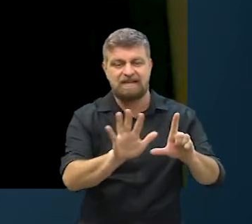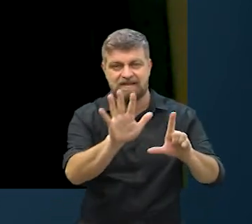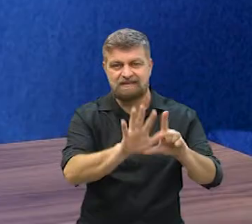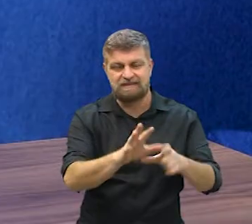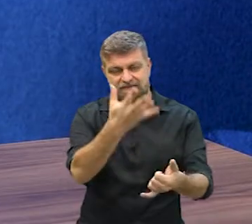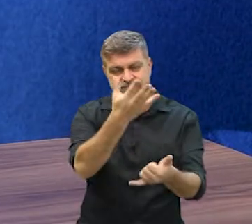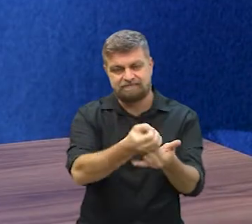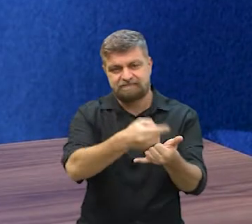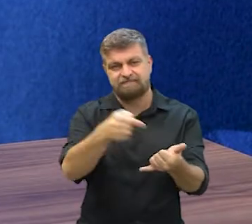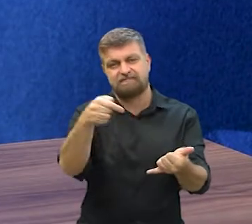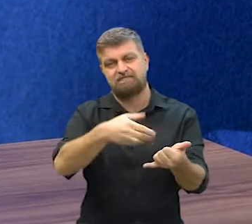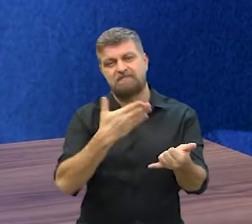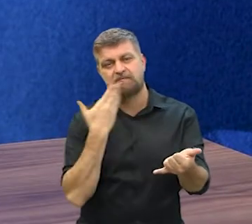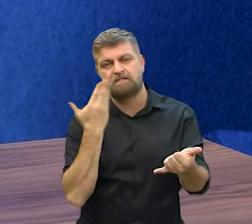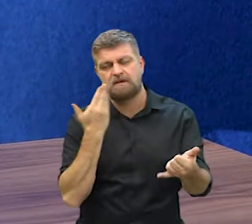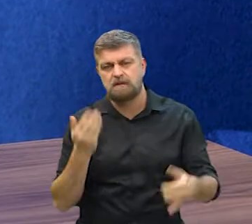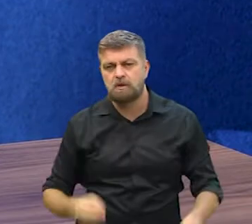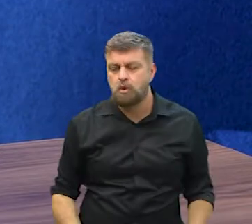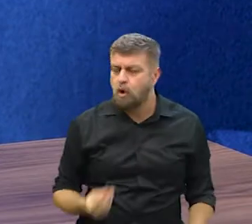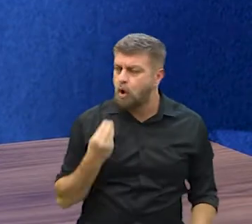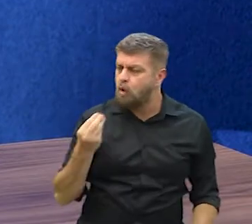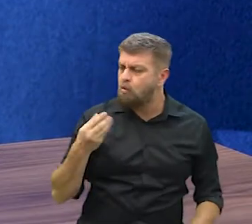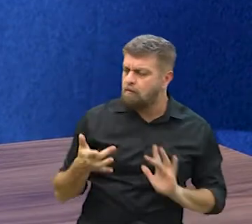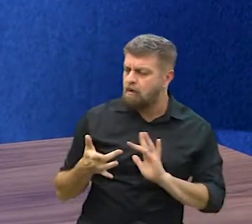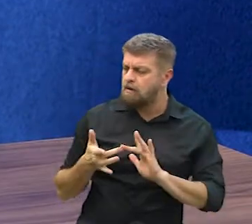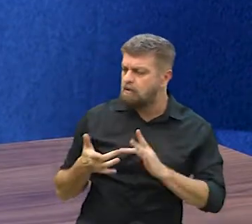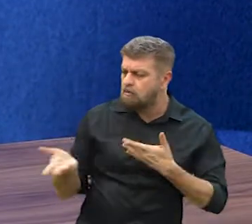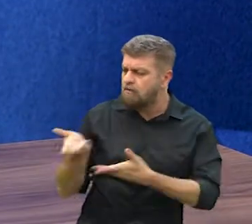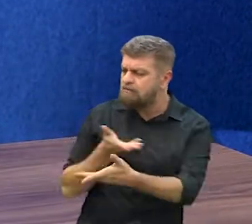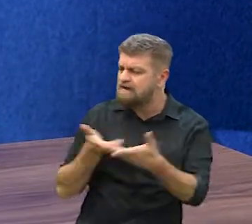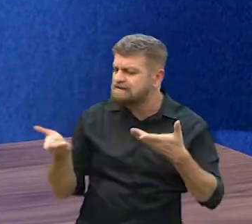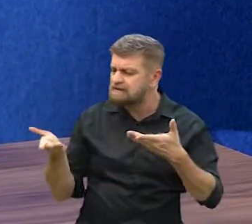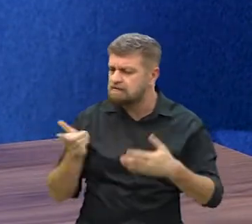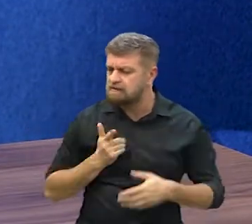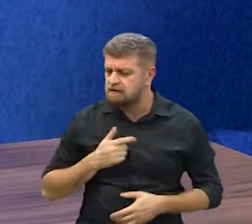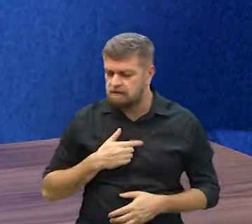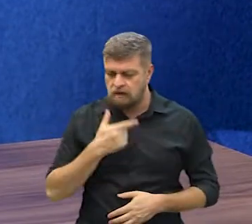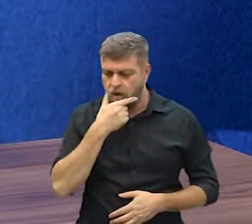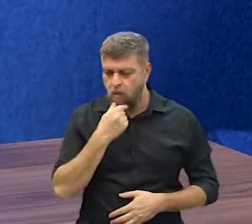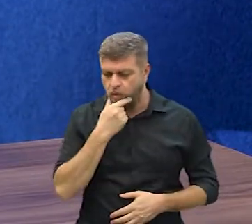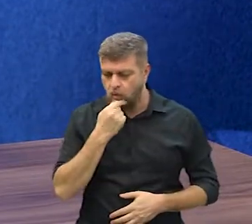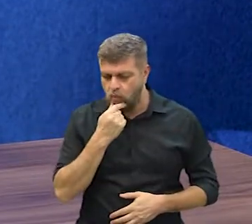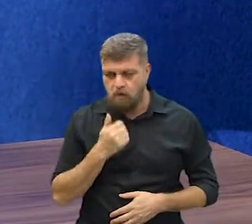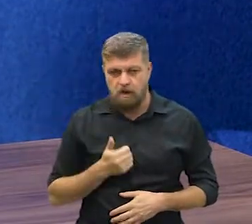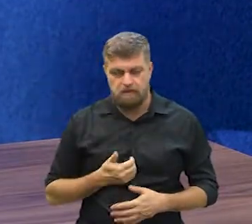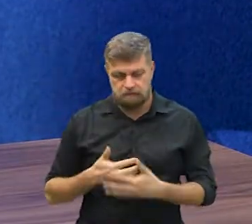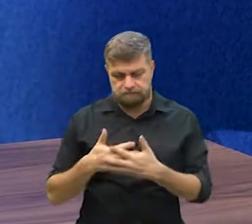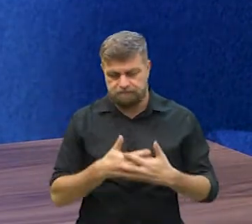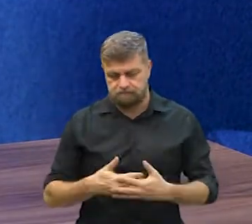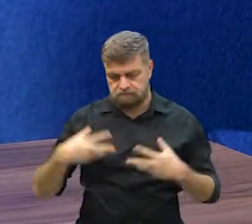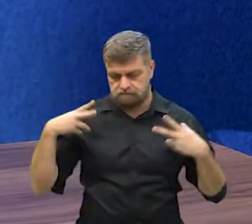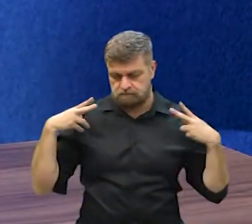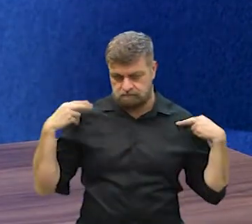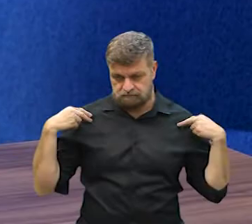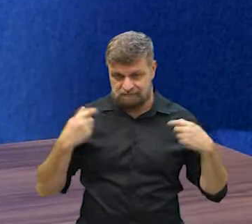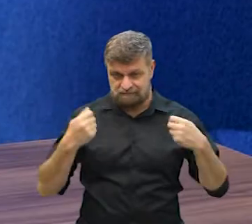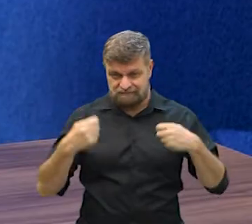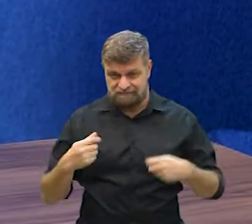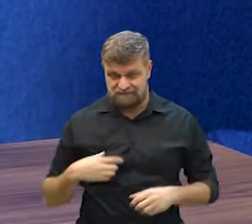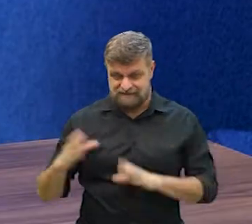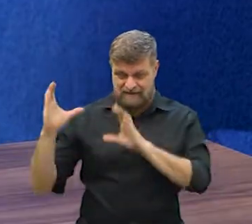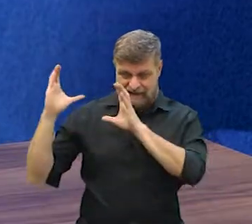eletrônico. Mas como vocês fazem, então, essa conexão entre o caminhoneiro que precisa carregar